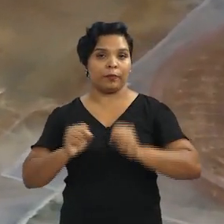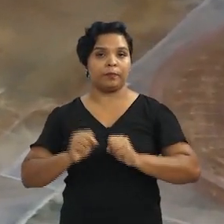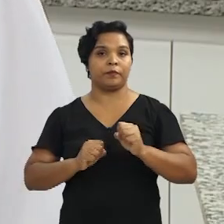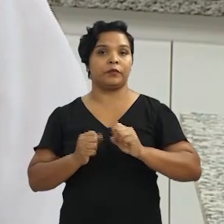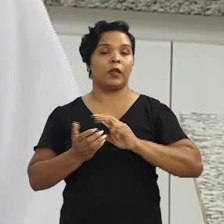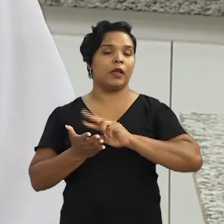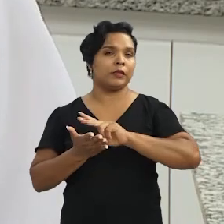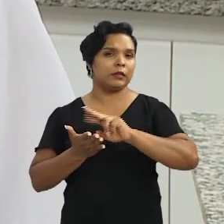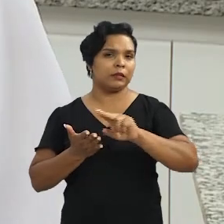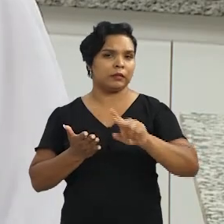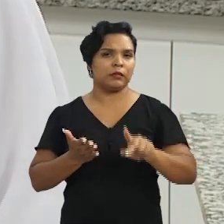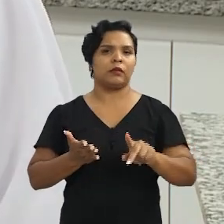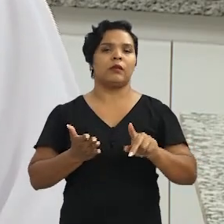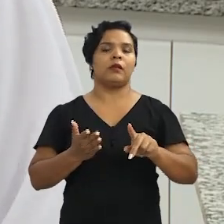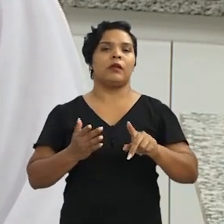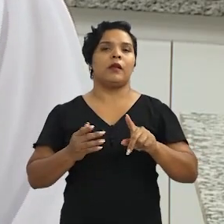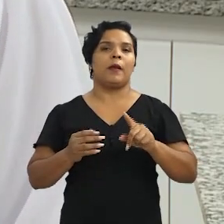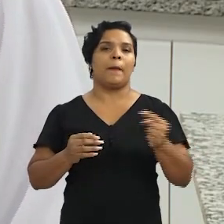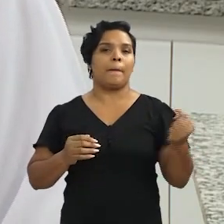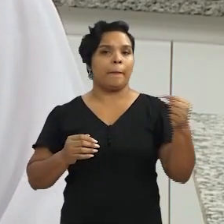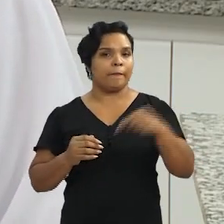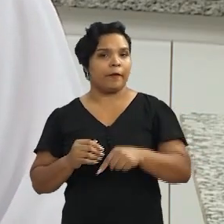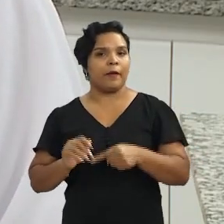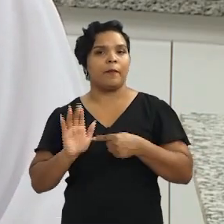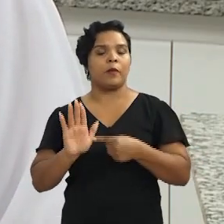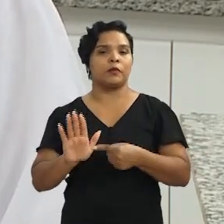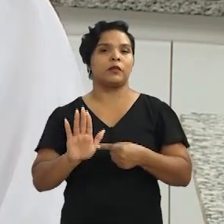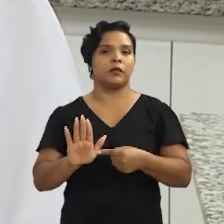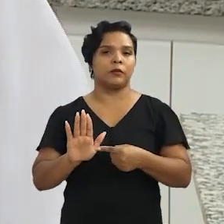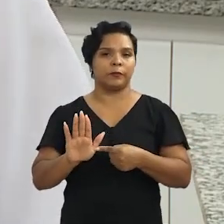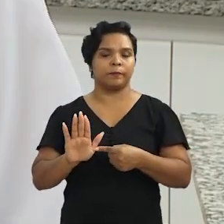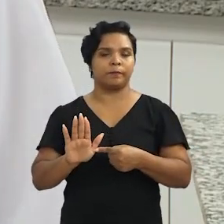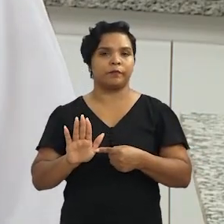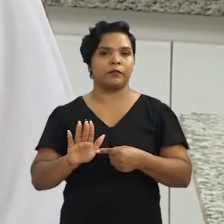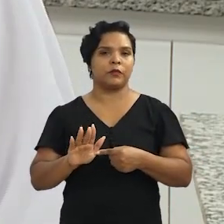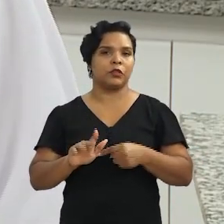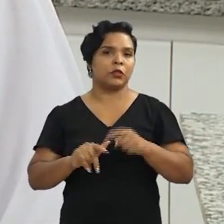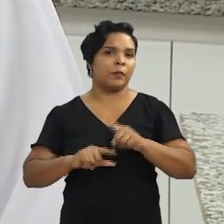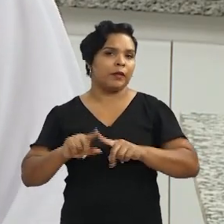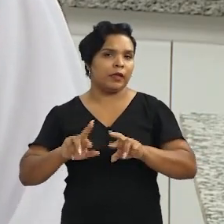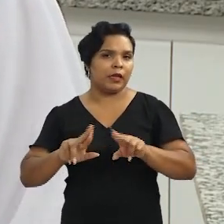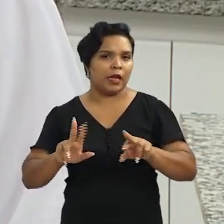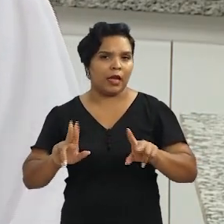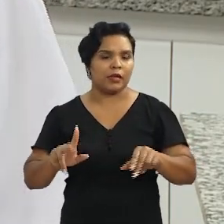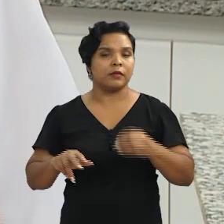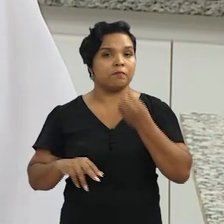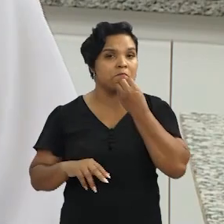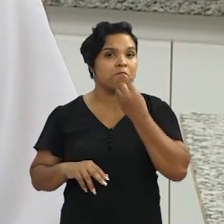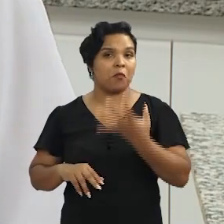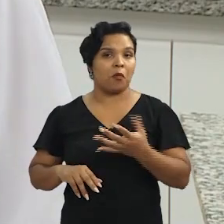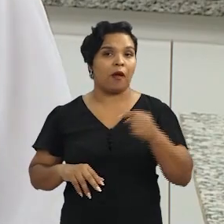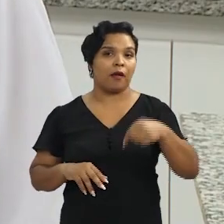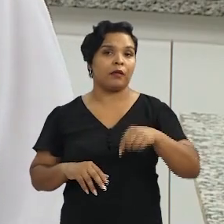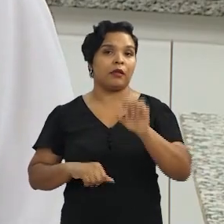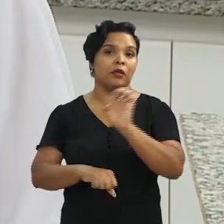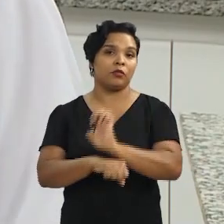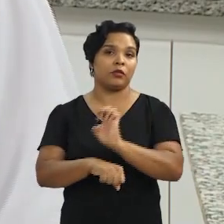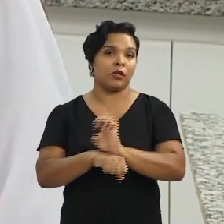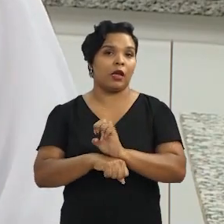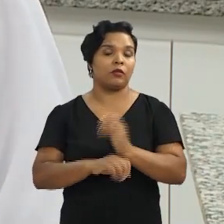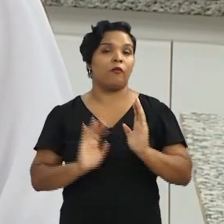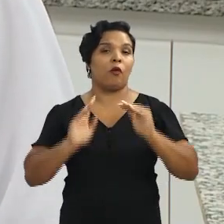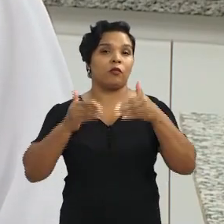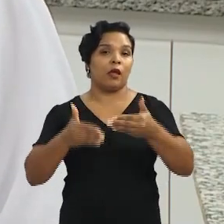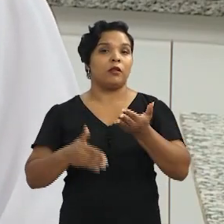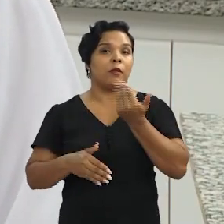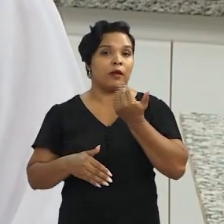resíduos. Esses elementos, normalmente, eles vêm a partir de resíduos resíduos que são abundantes aqui no estado, voltado